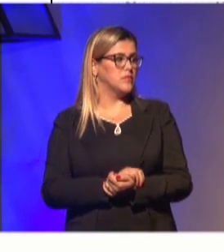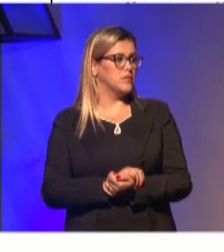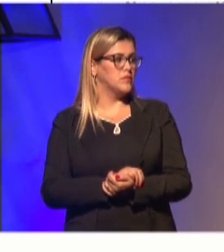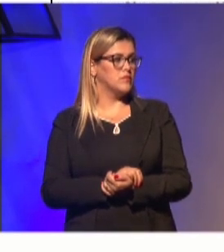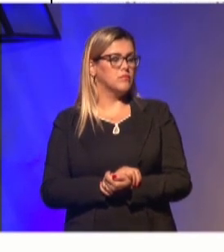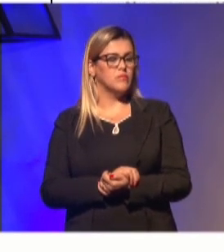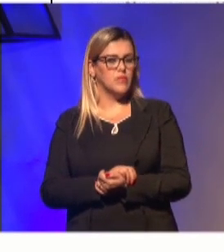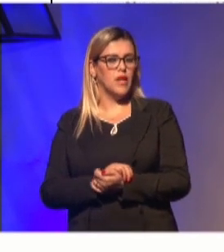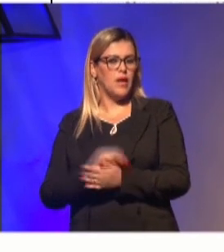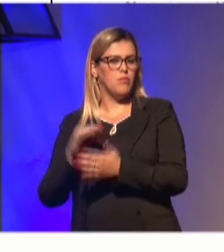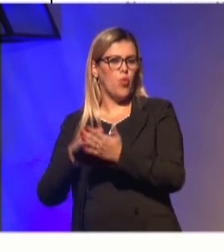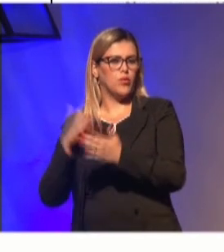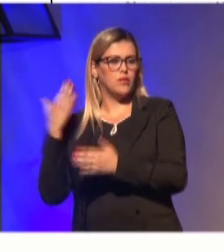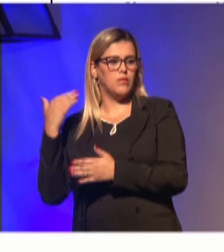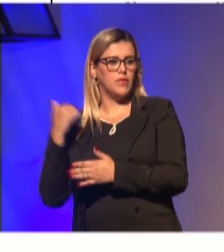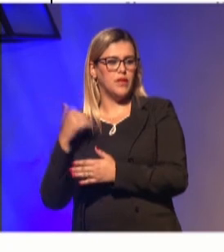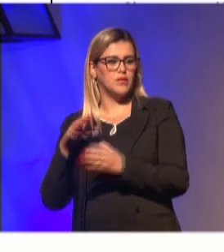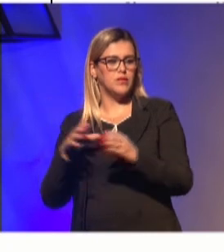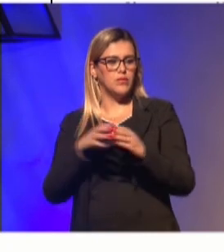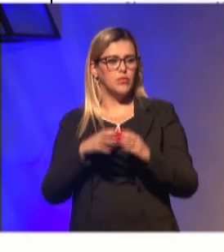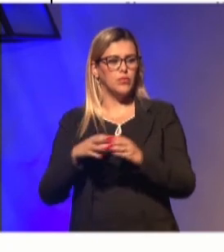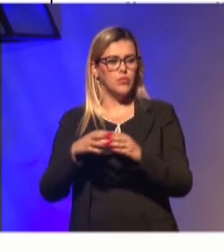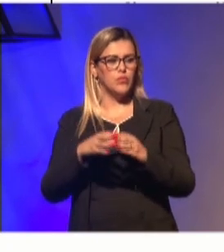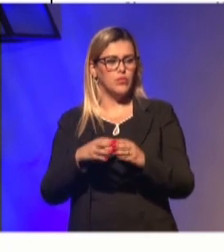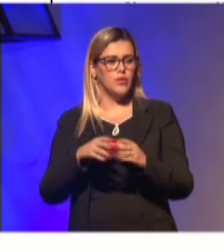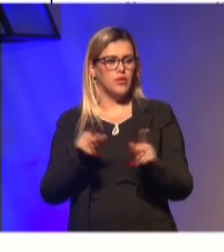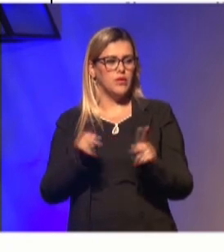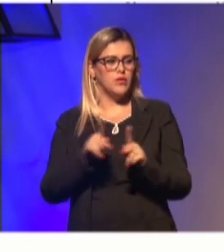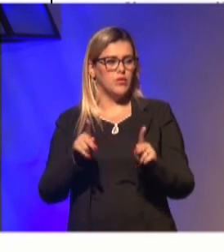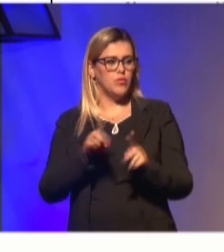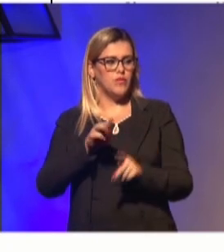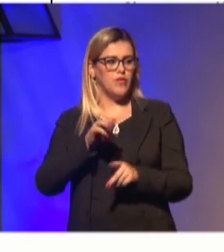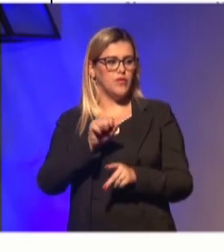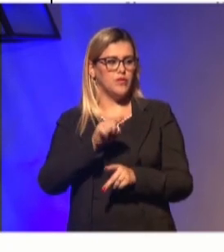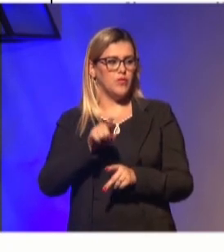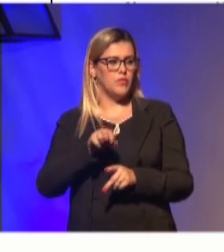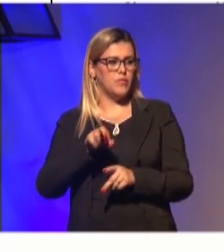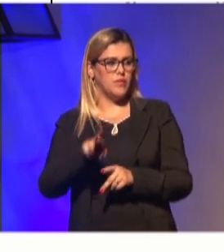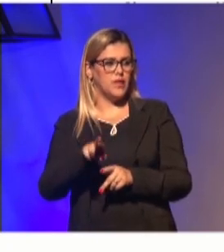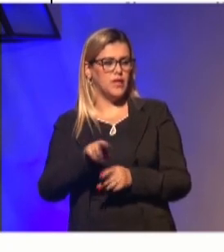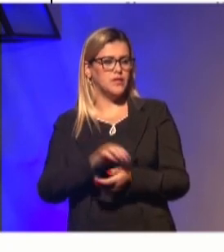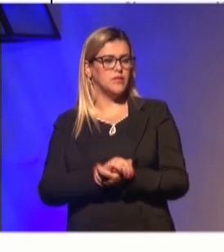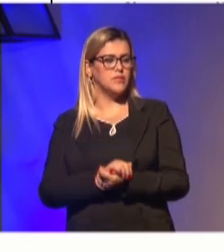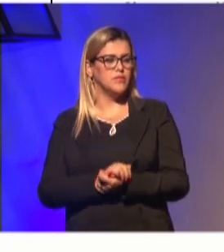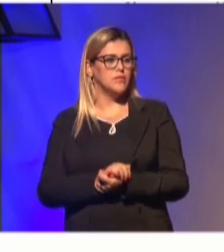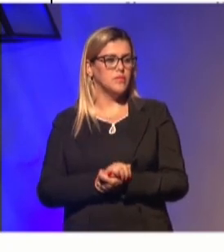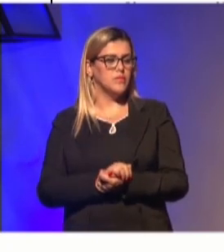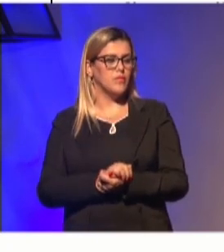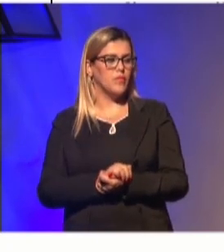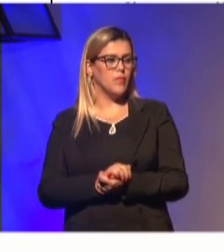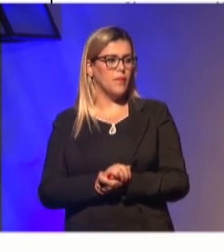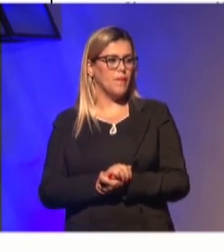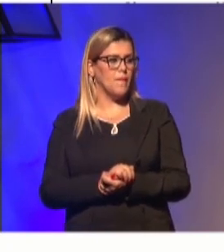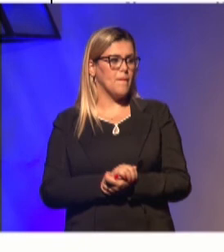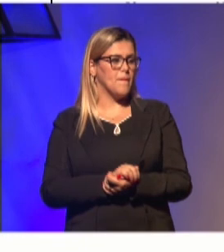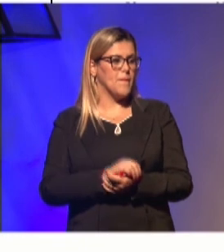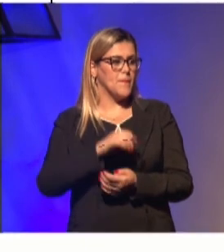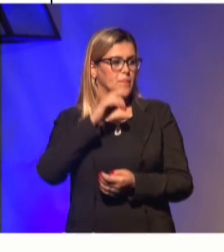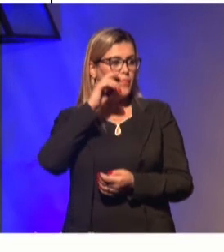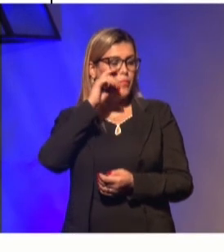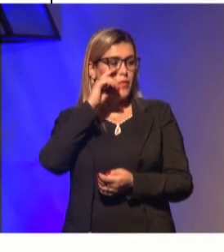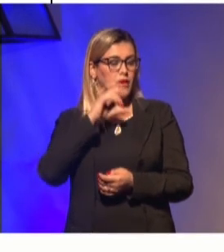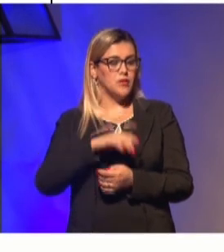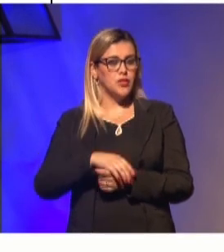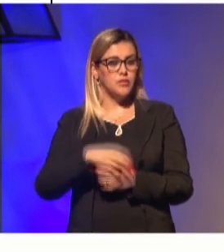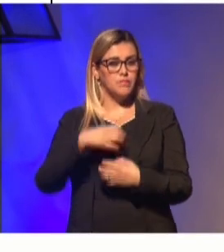Recentemente, a gente reproduziu isso em conjunto com o professor Maser, né, nos trabalhos da Raquel Metzger, com a luva